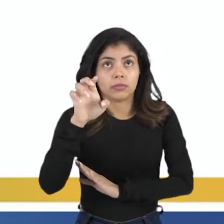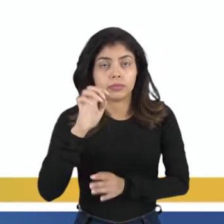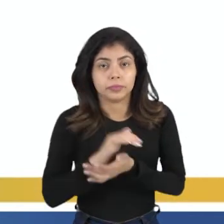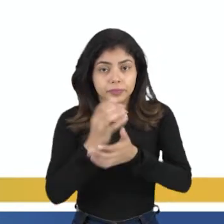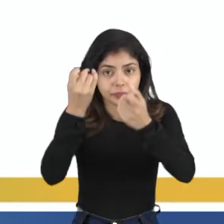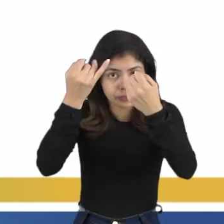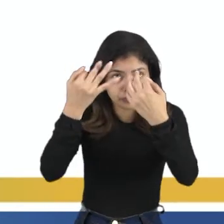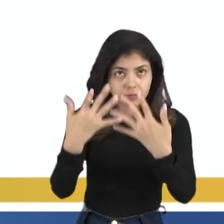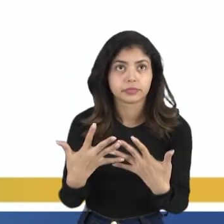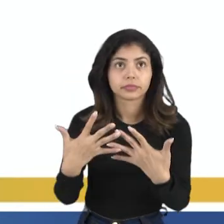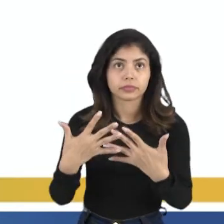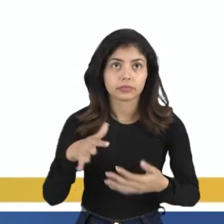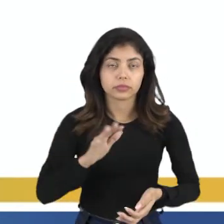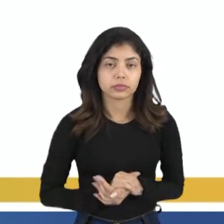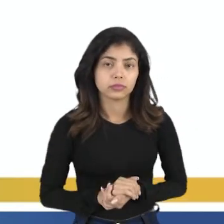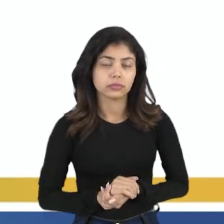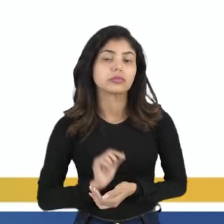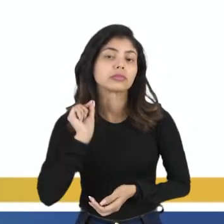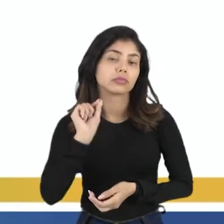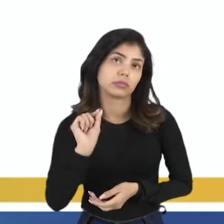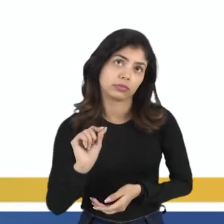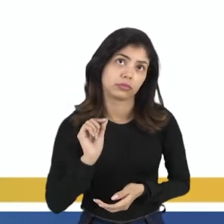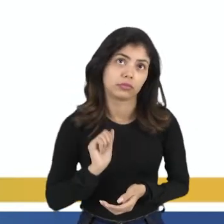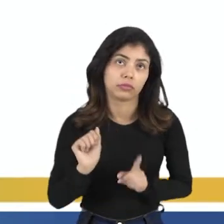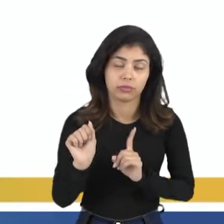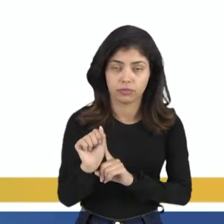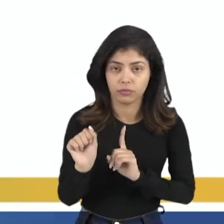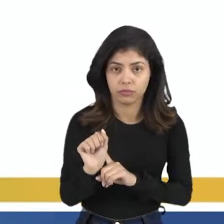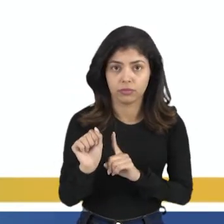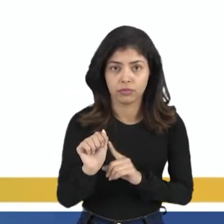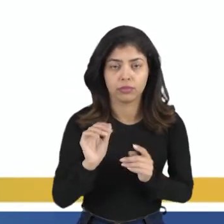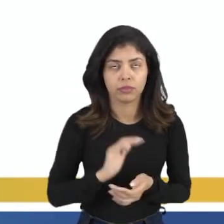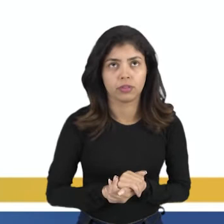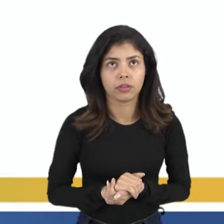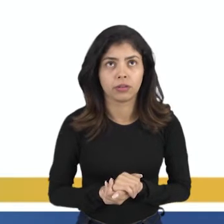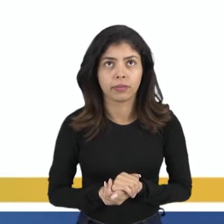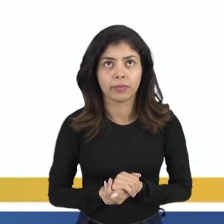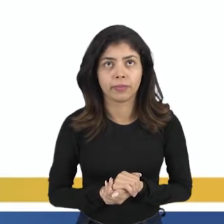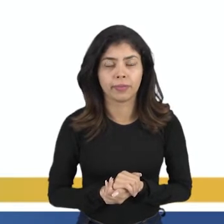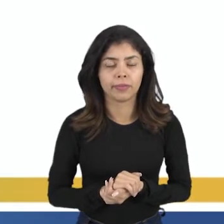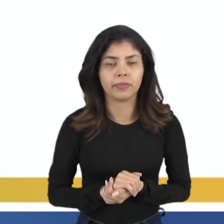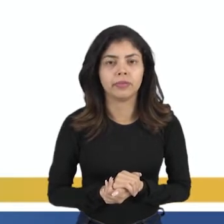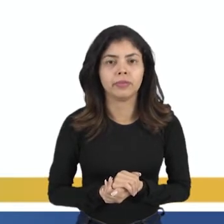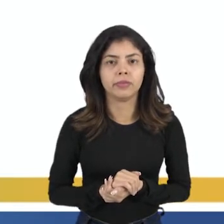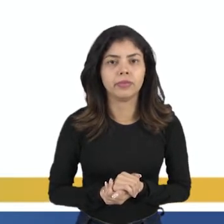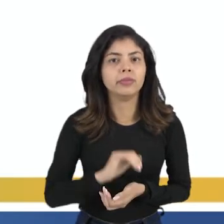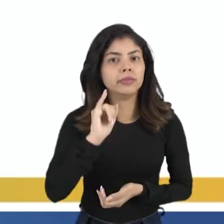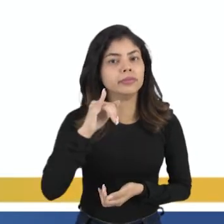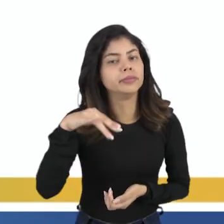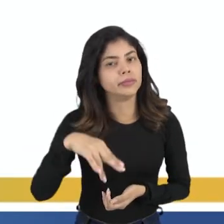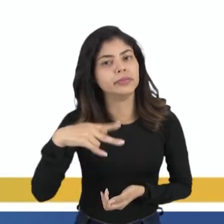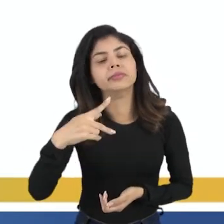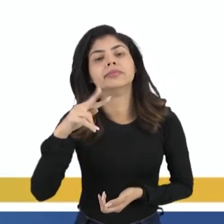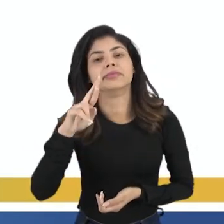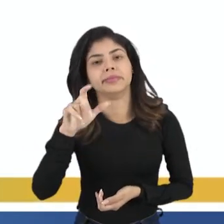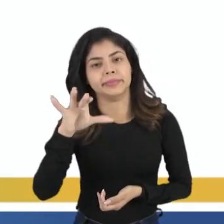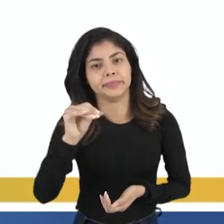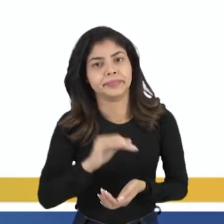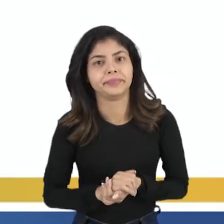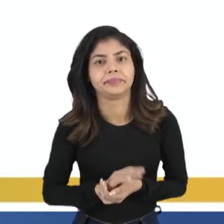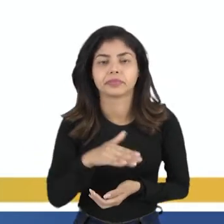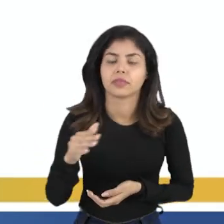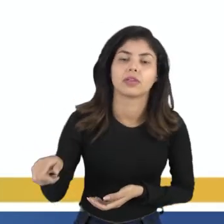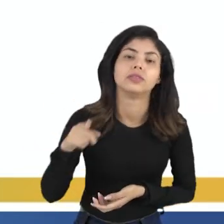intertextualidade explícita. No caso da letra A, nós teríamos a intertextualidade implícita, que é